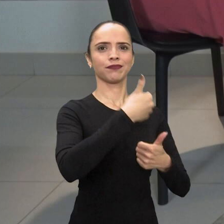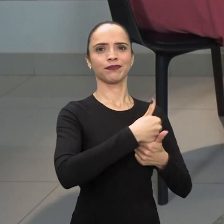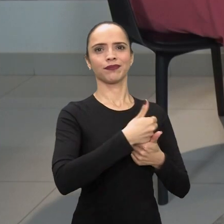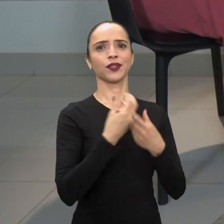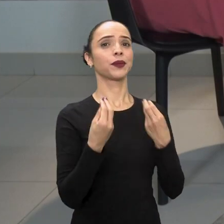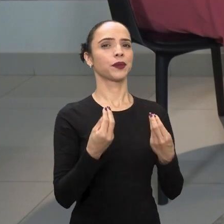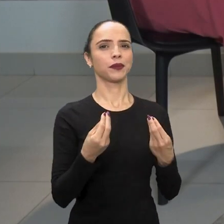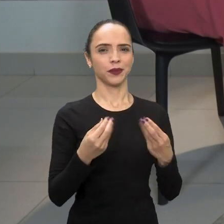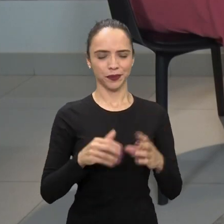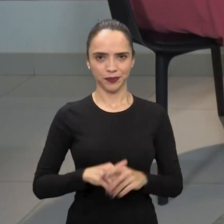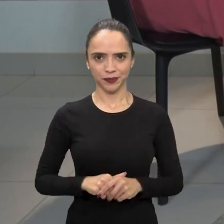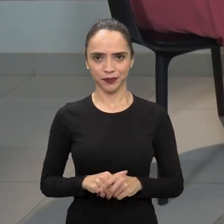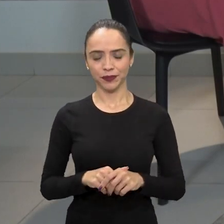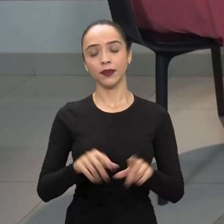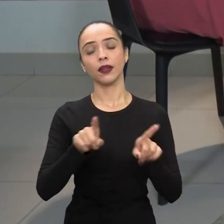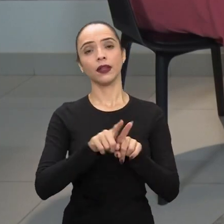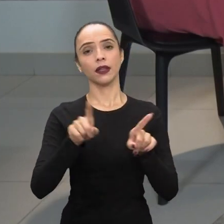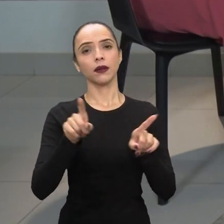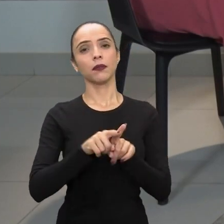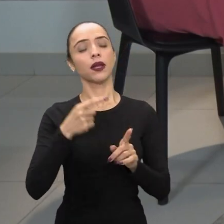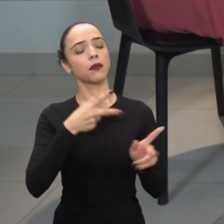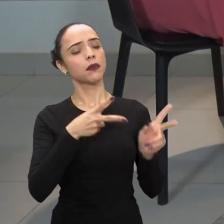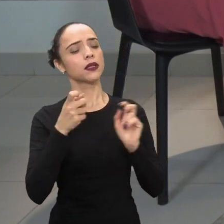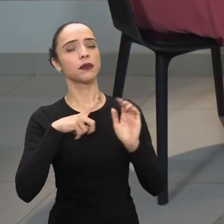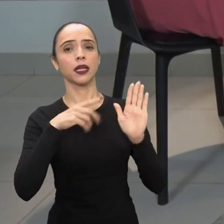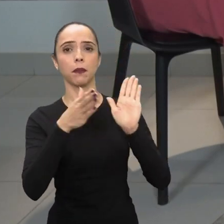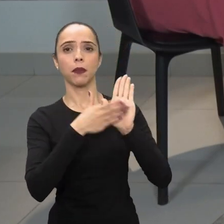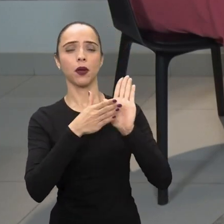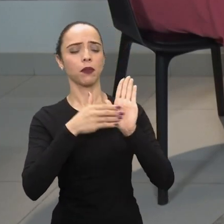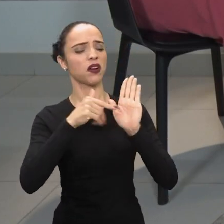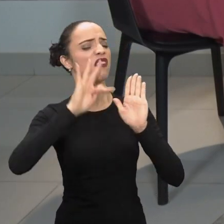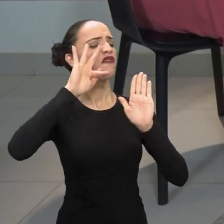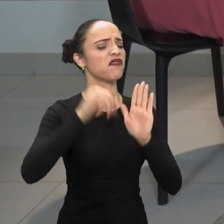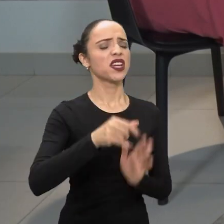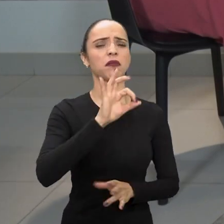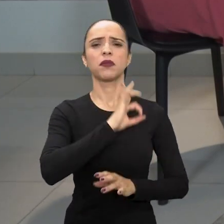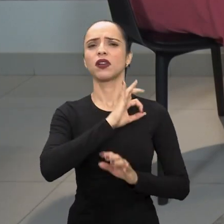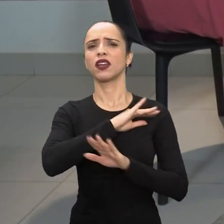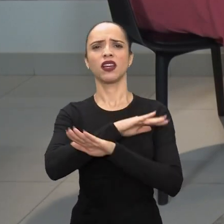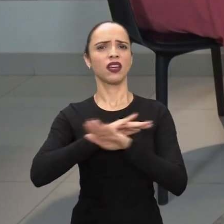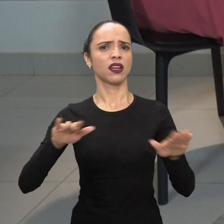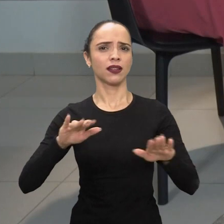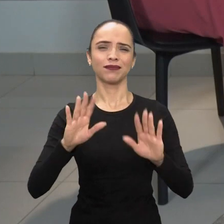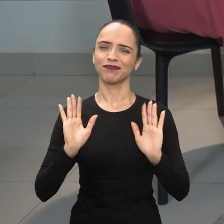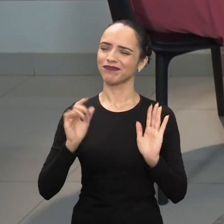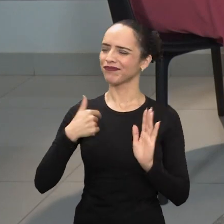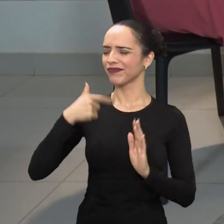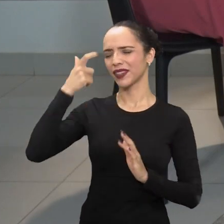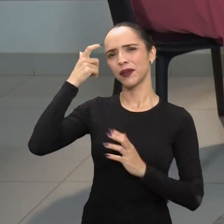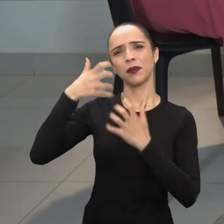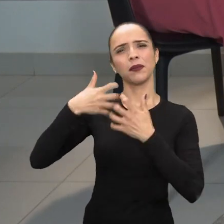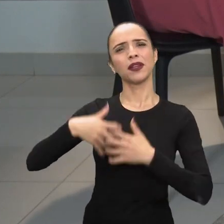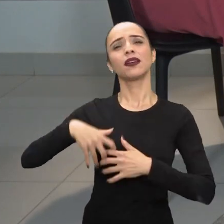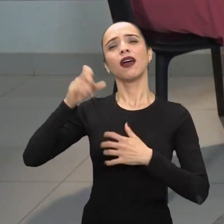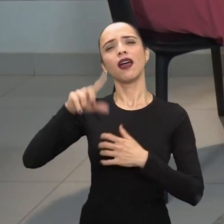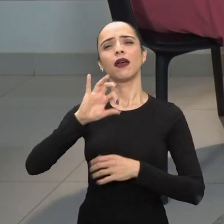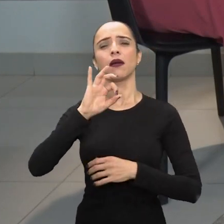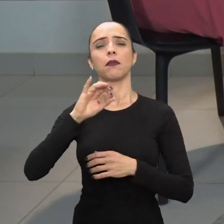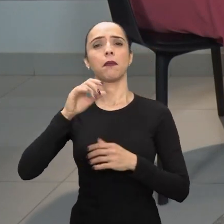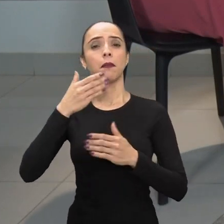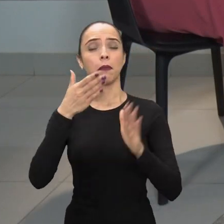essas propostas eu vi Algumas propostas mesmo né de fim da polícia dizer acho que isso é uma proposta